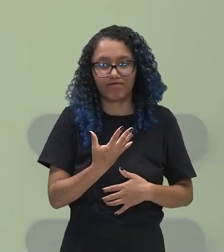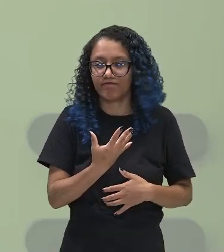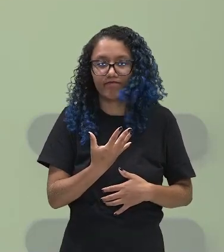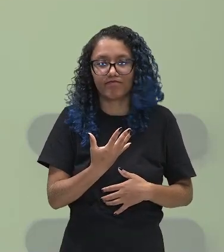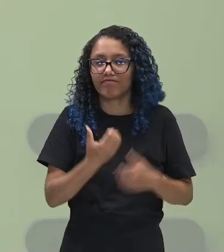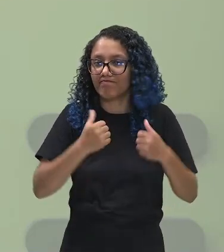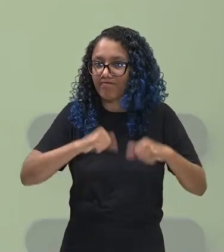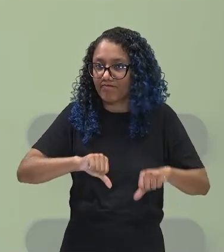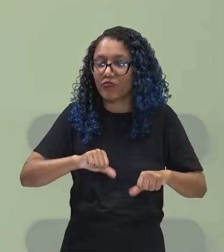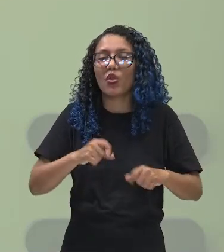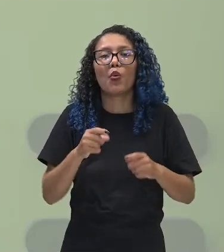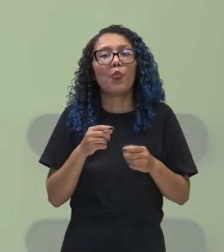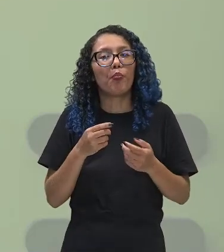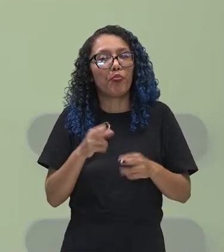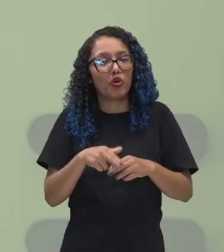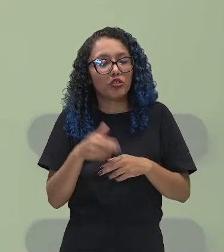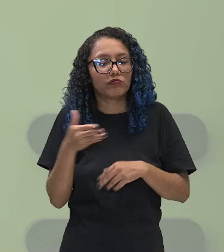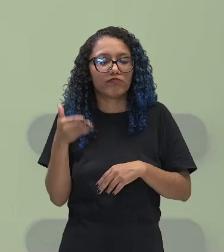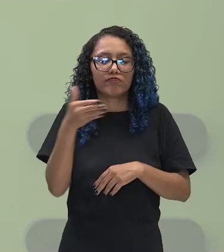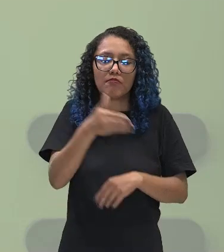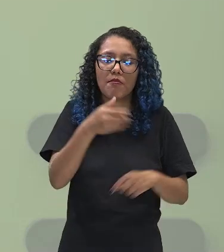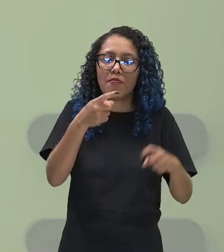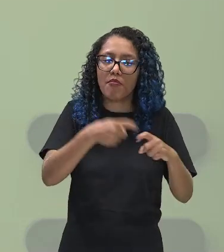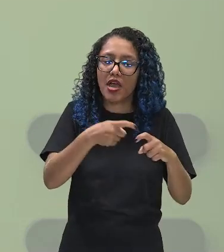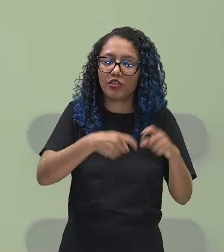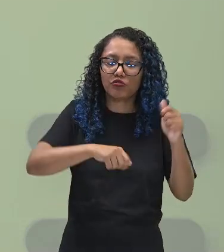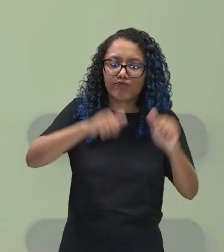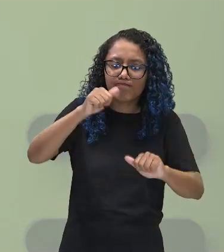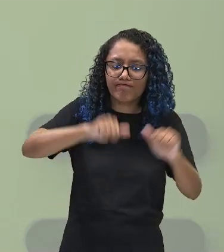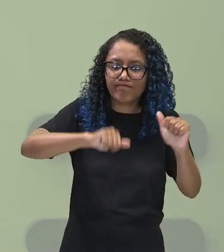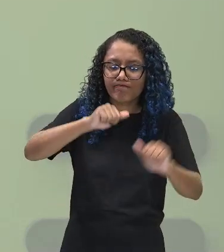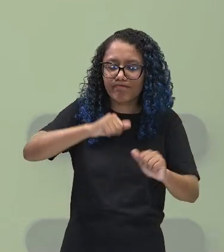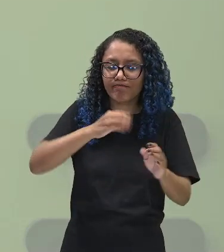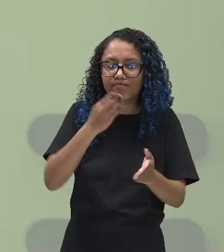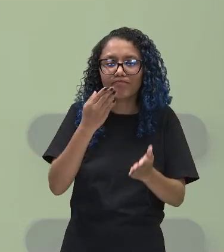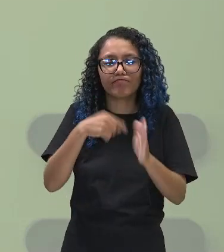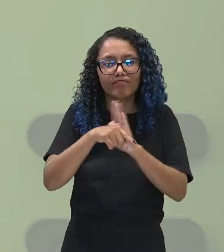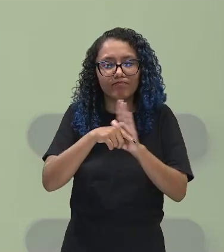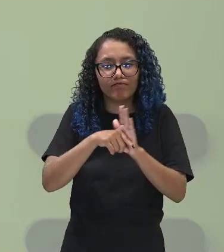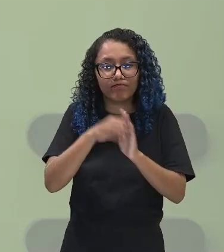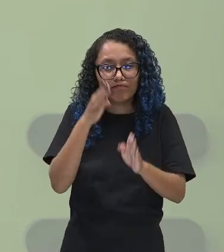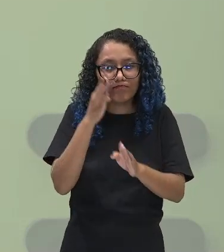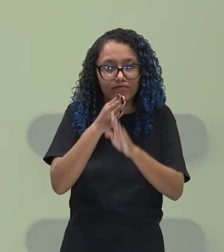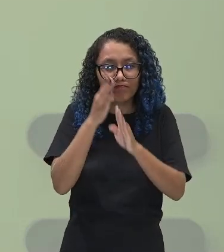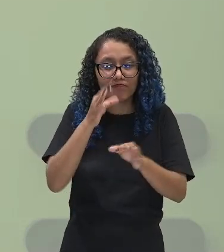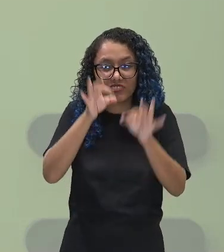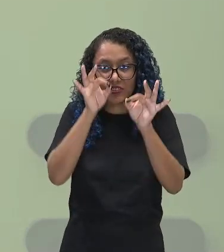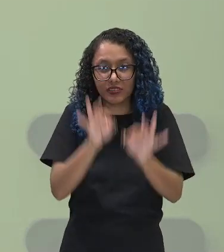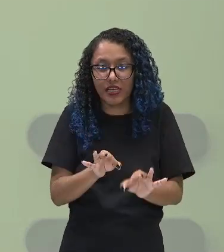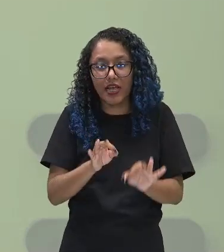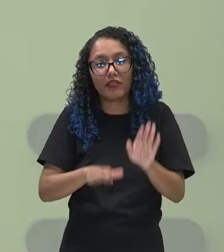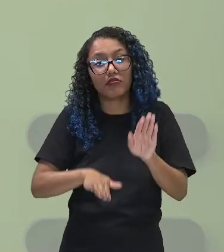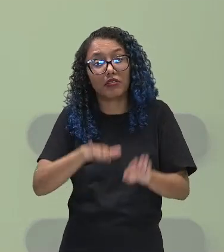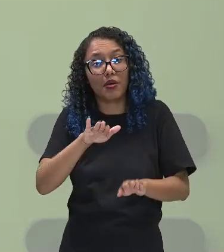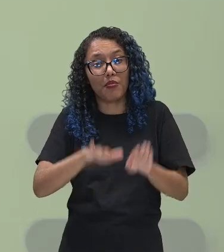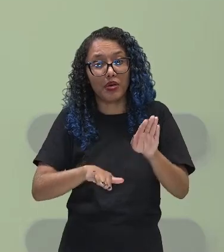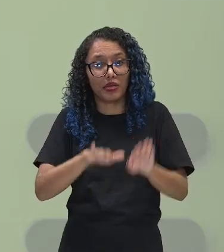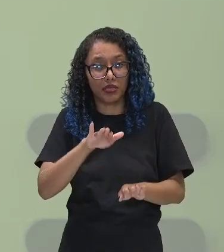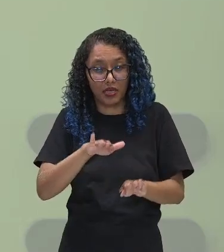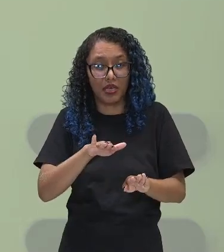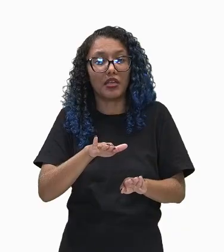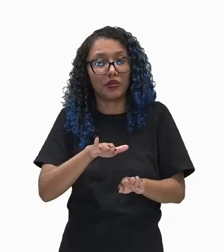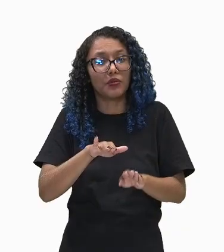ele faz uma avaliação para dar o diagnóstico correto, dependendo do seu quadro e o